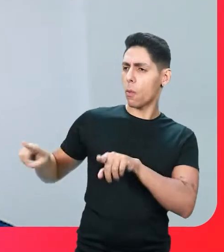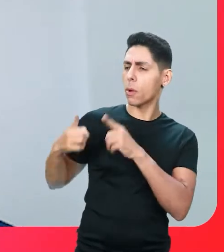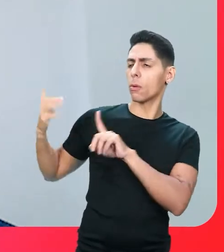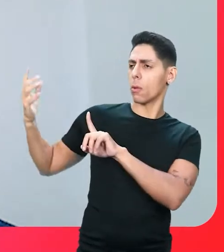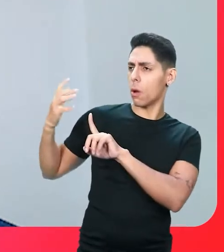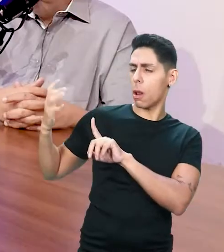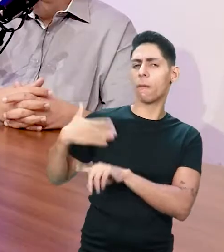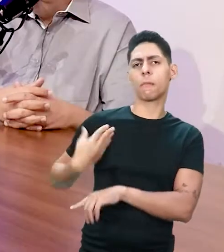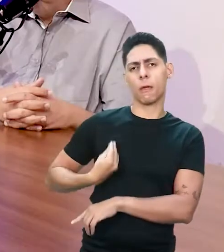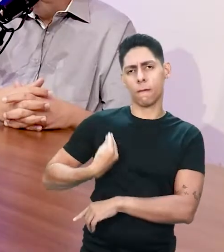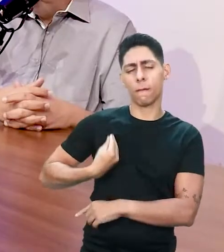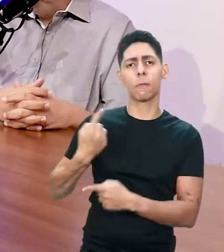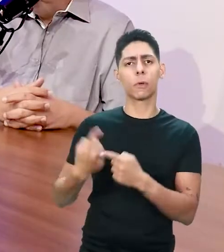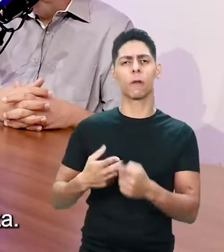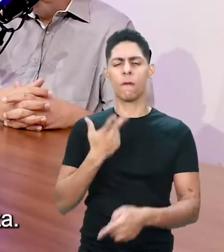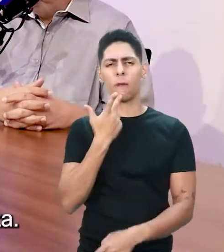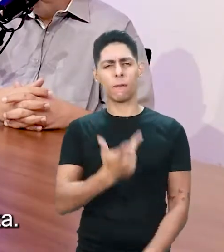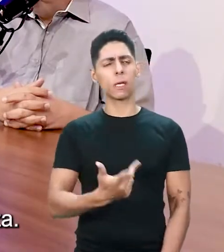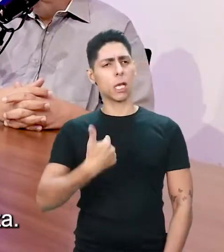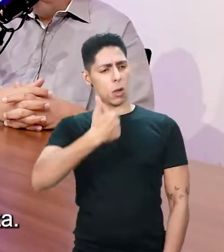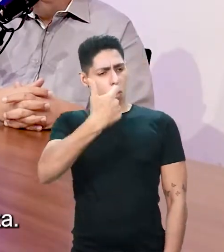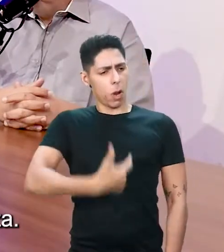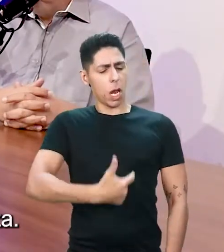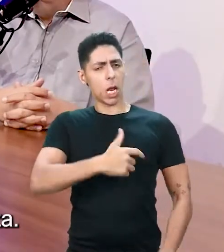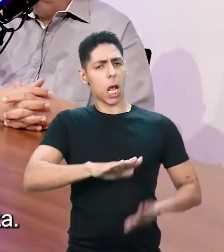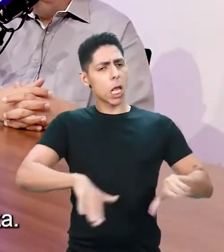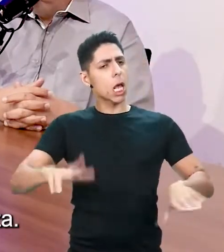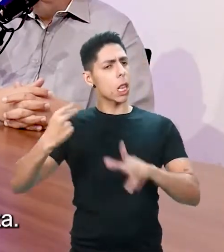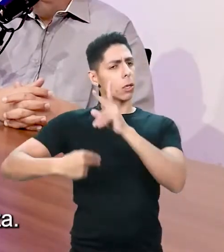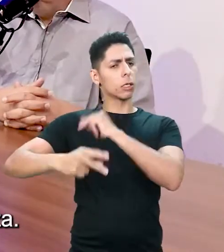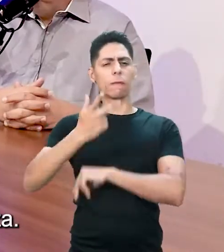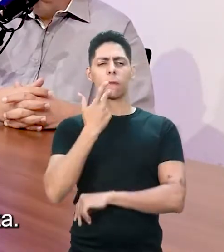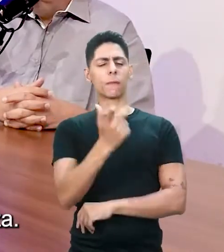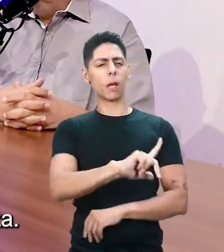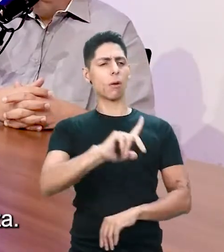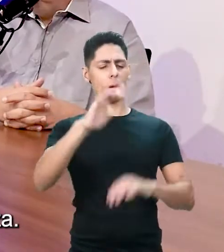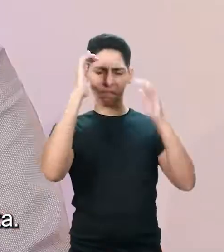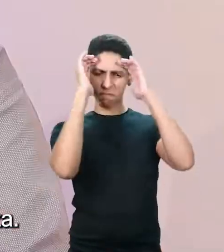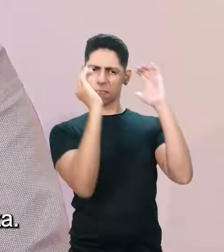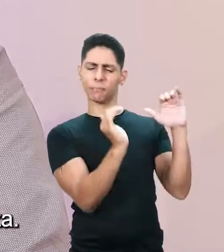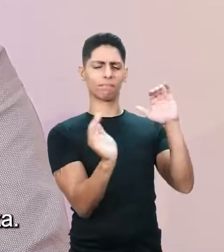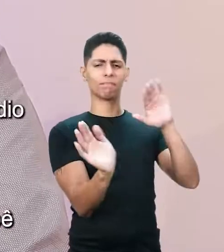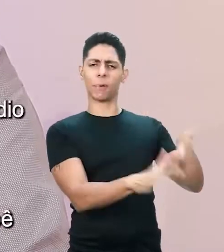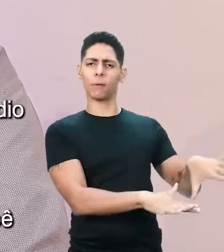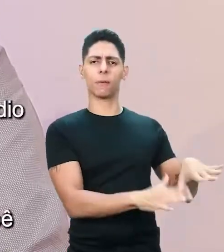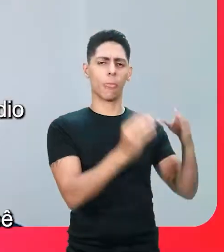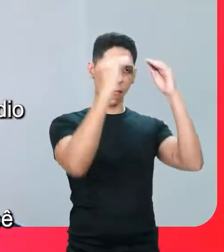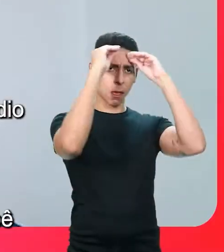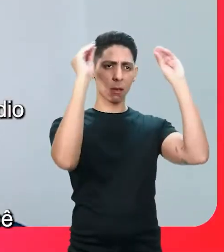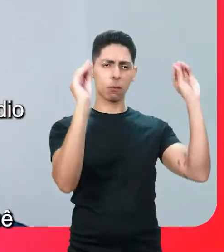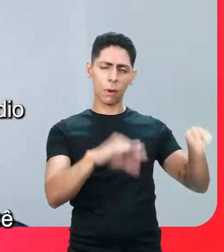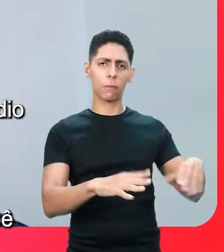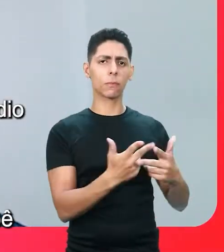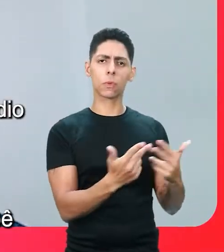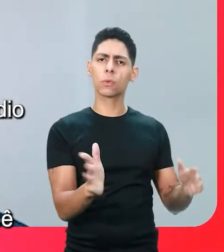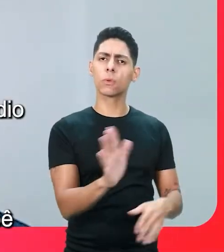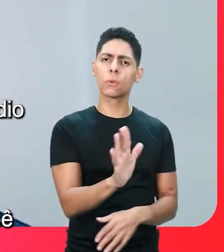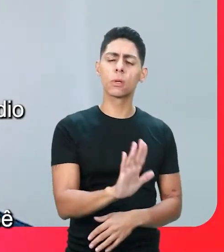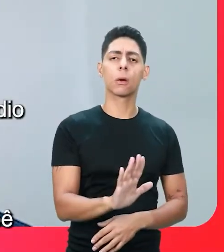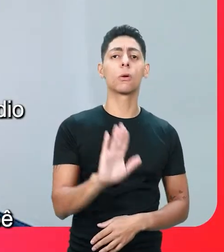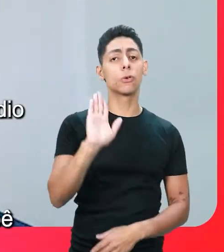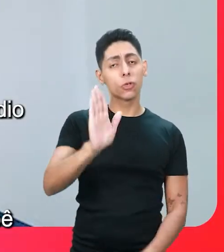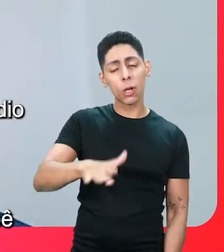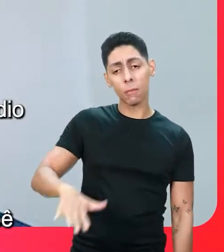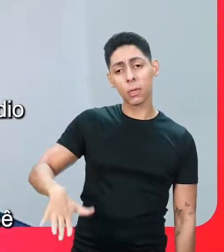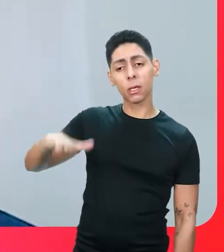assim, eu adolescente, criança e adolescente, dizia, não vou dar ouvidos para essas coisas. Eu Olha que quero beleza. realizar o meu sonho. Eu, desde